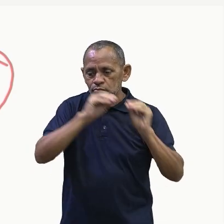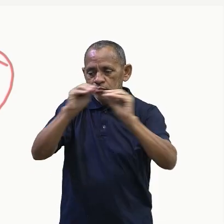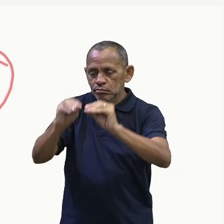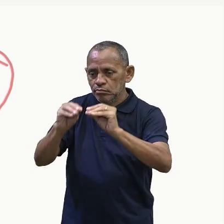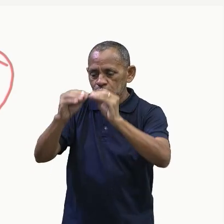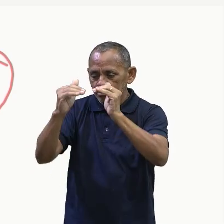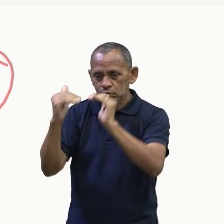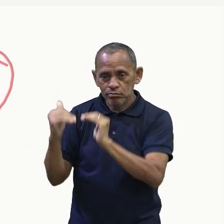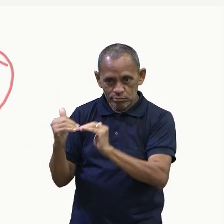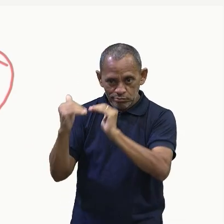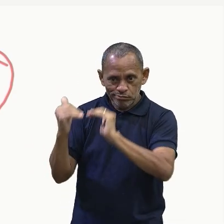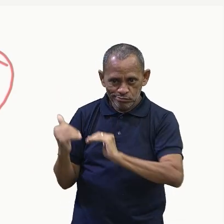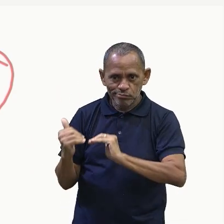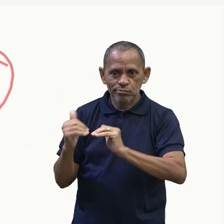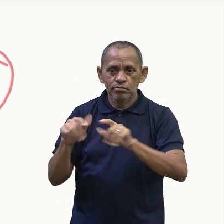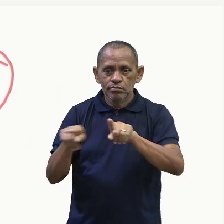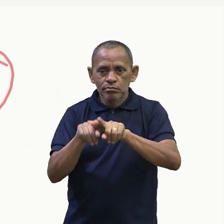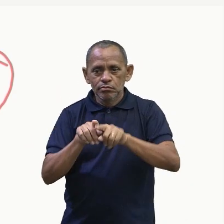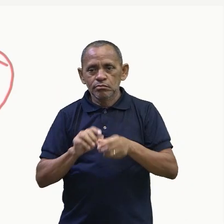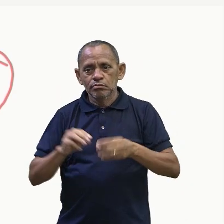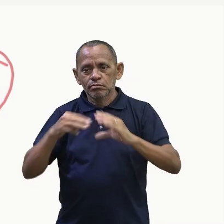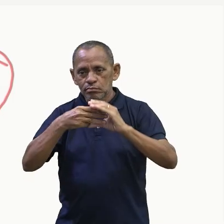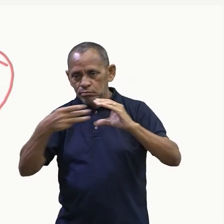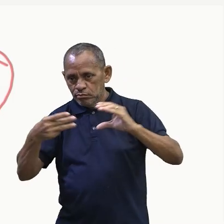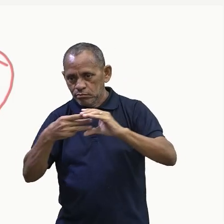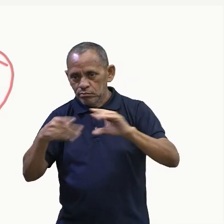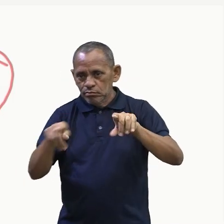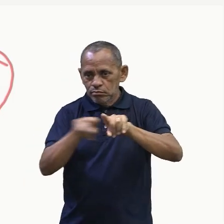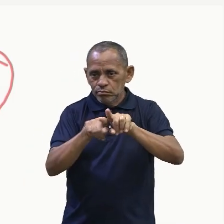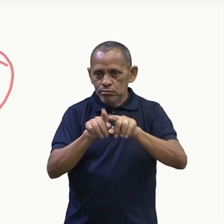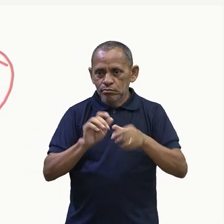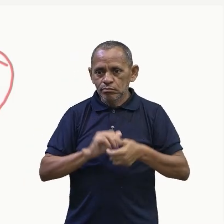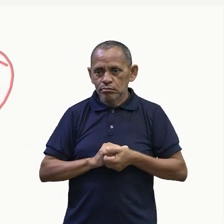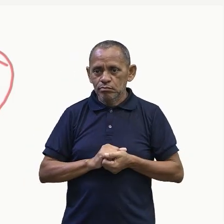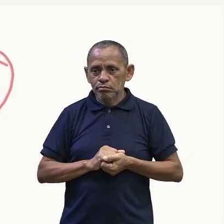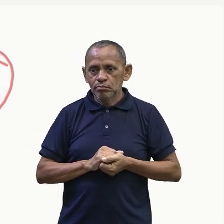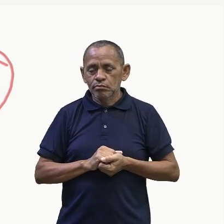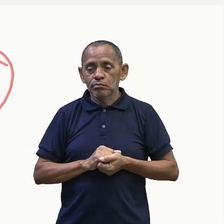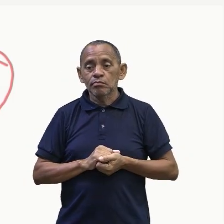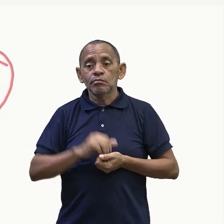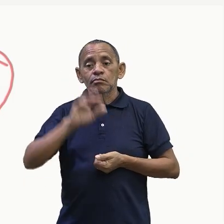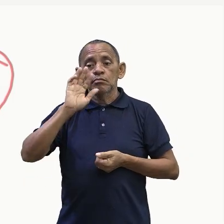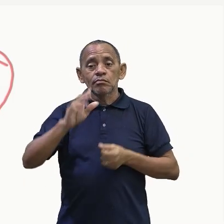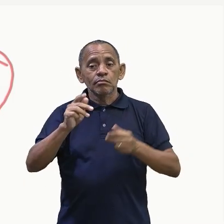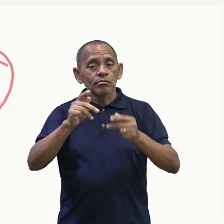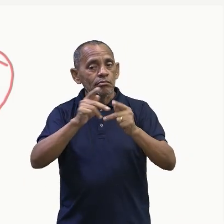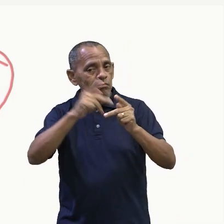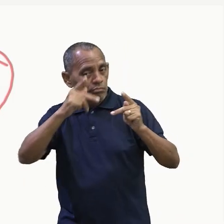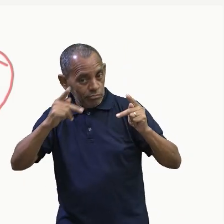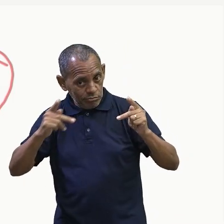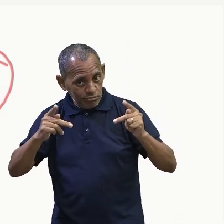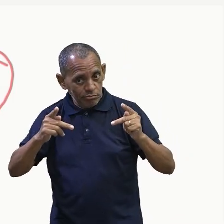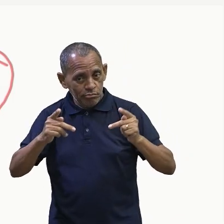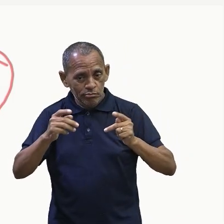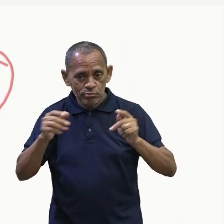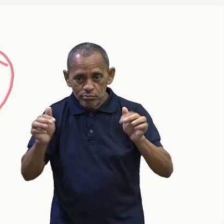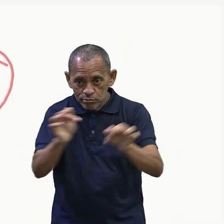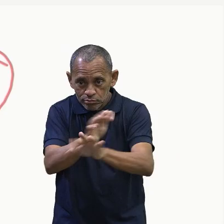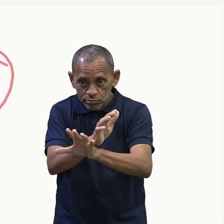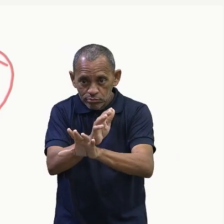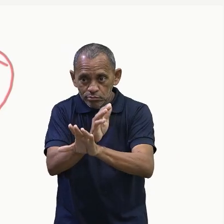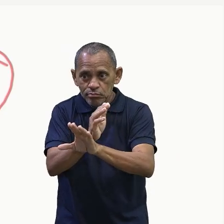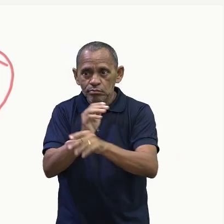subunidades do ribossomo. E aí a proteína vai se completar, até que ela,